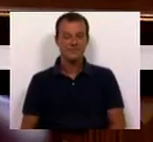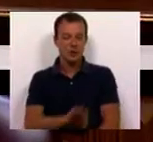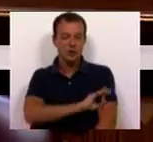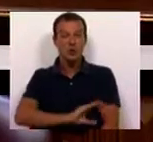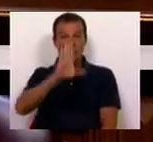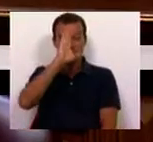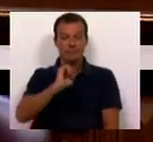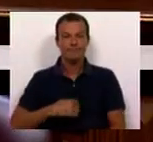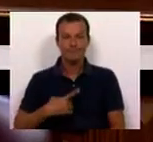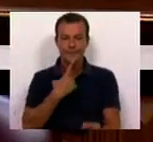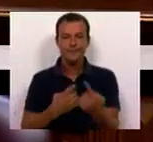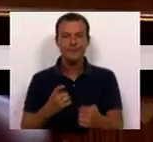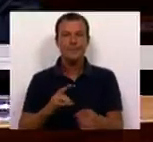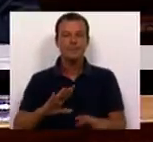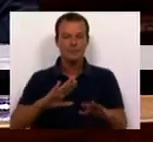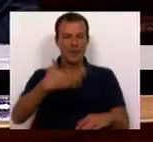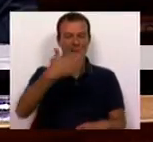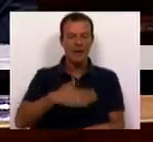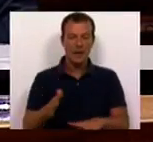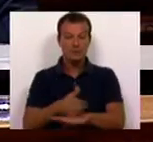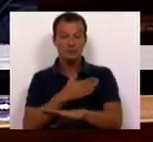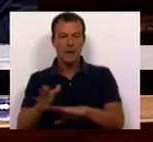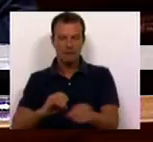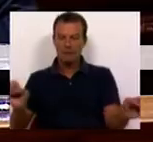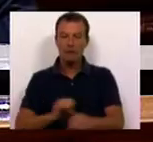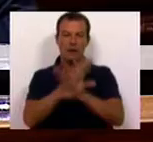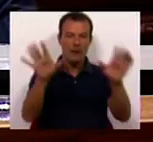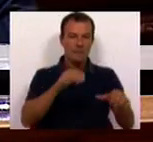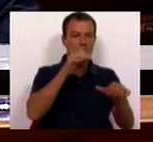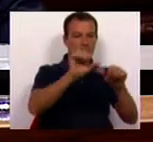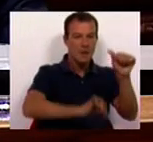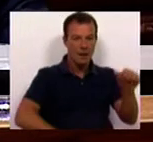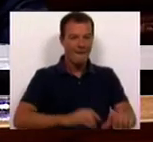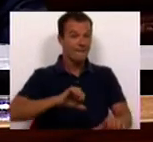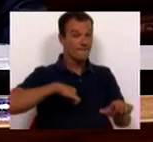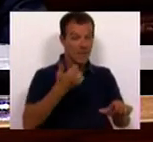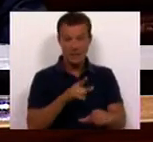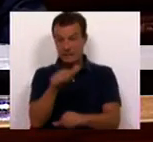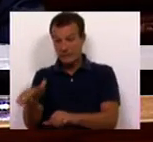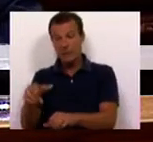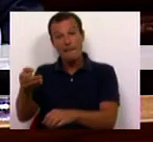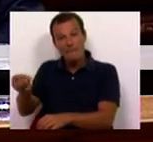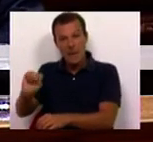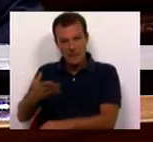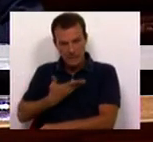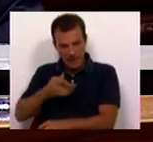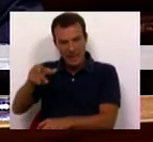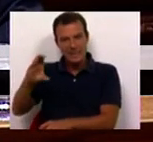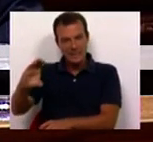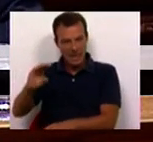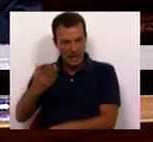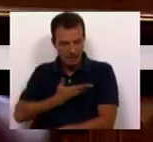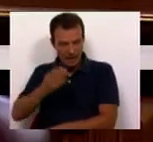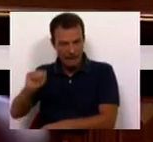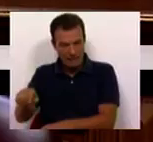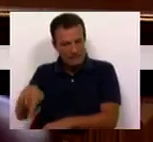Senhor Ministro, a primeira coisa que eu lhe vou pedir é que distinga claramente a intervenção dos Verdes da intervenção que o PSD e o CDS aqui fizeram.